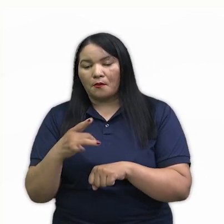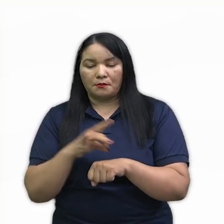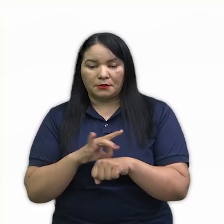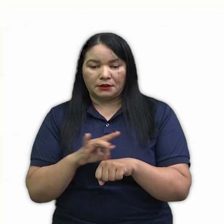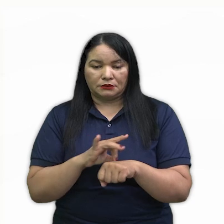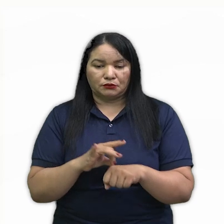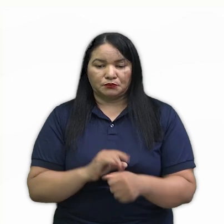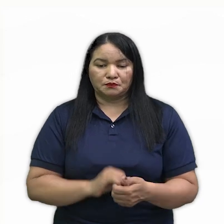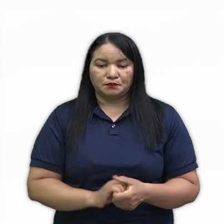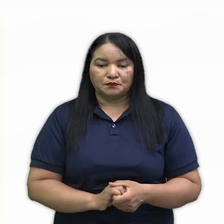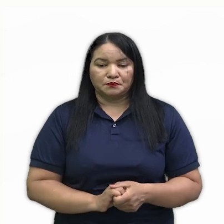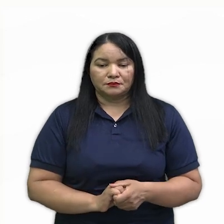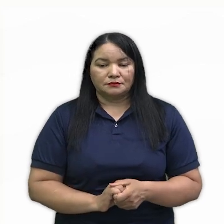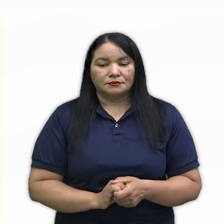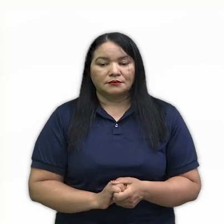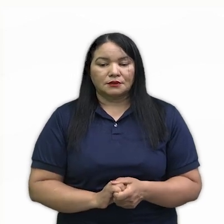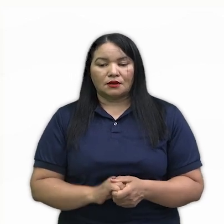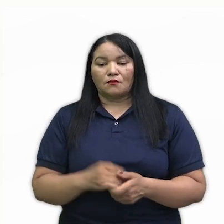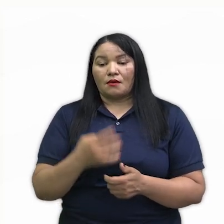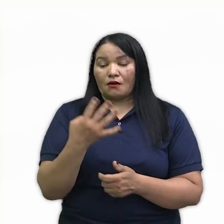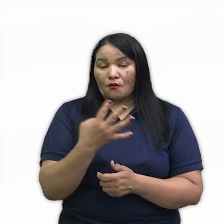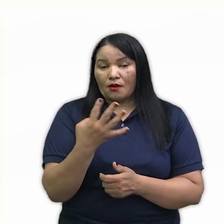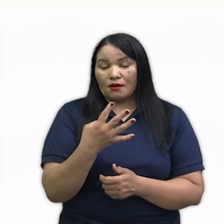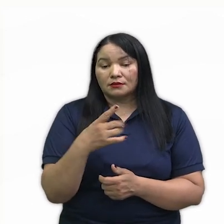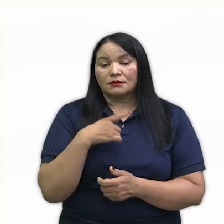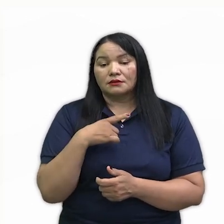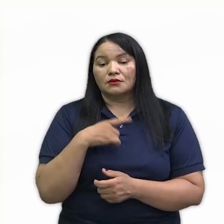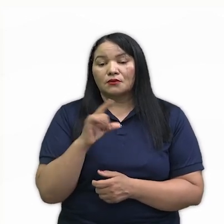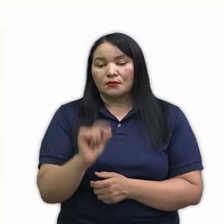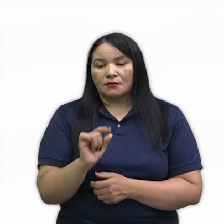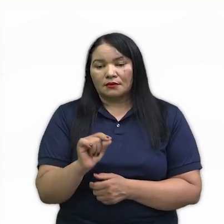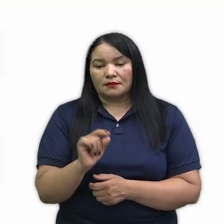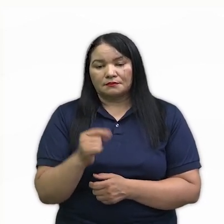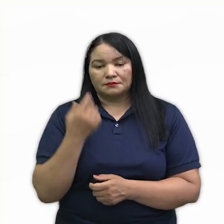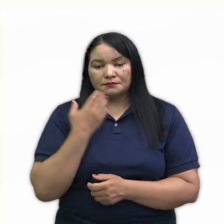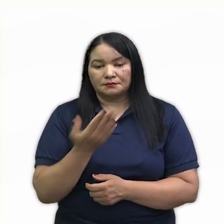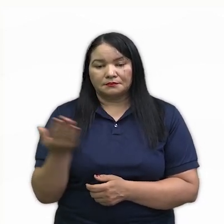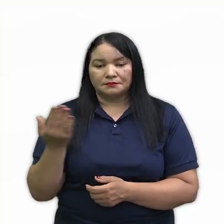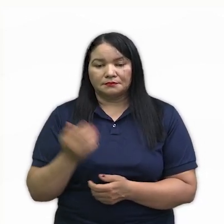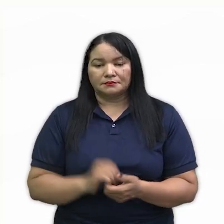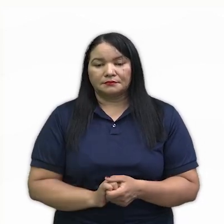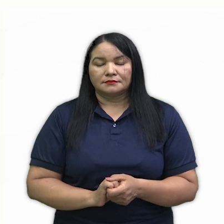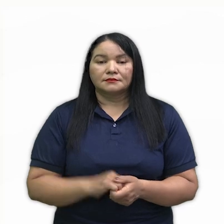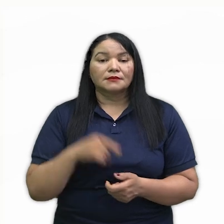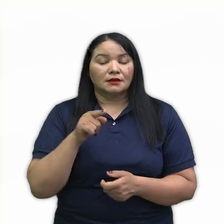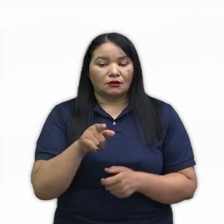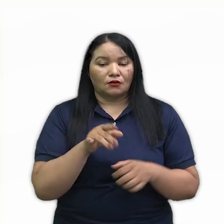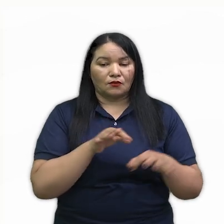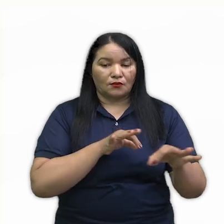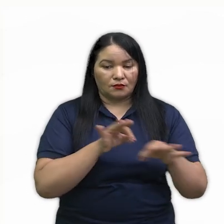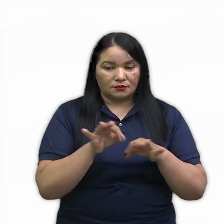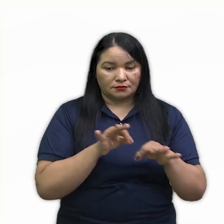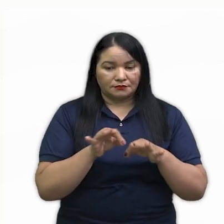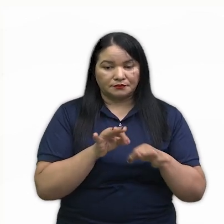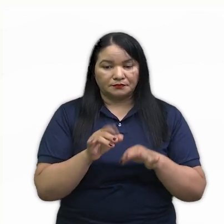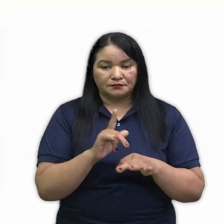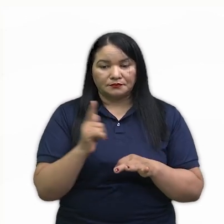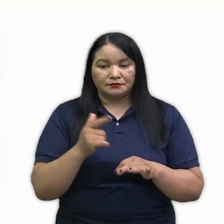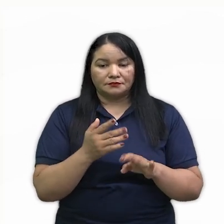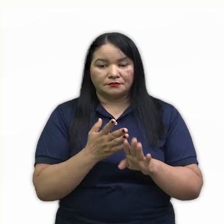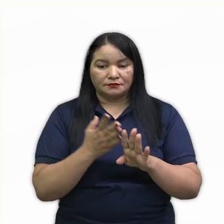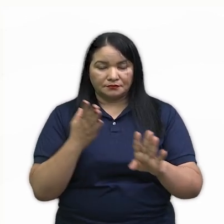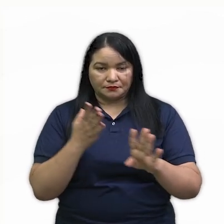mesmo padrão, a quarta figura terá. Então, veja. Você está organizando uma fila de